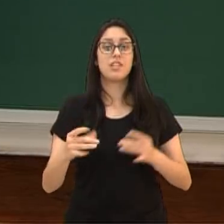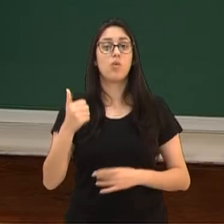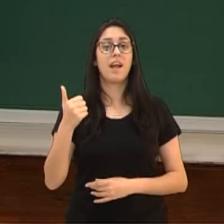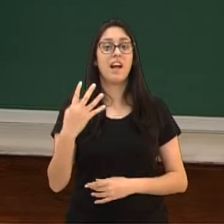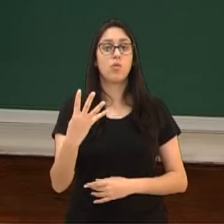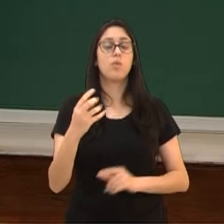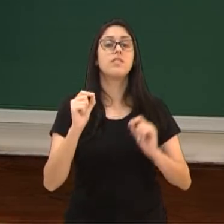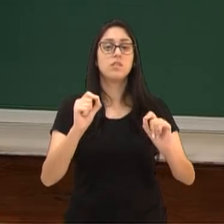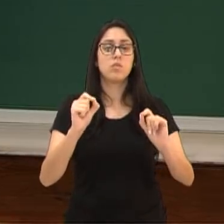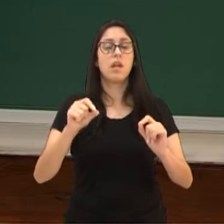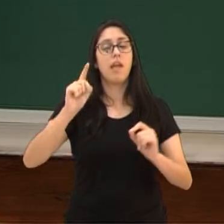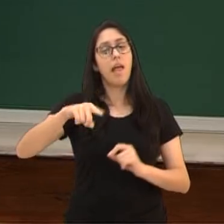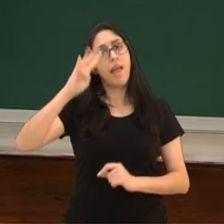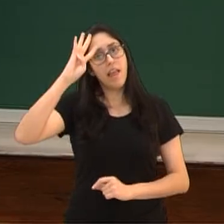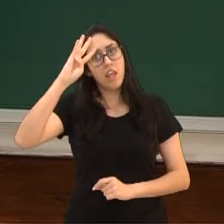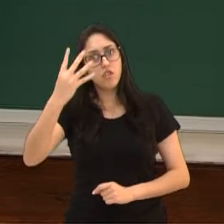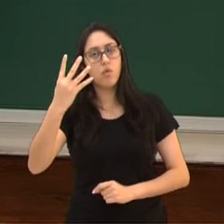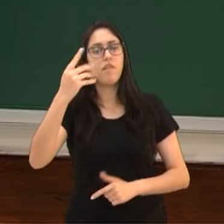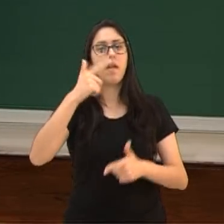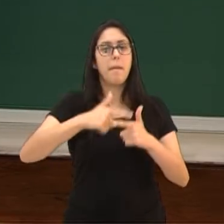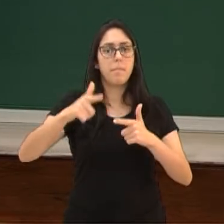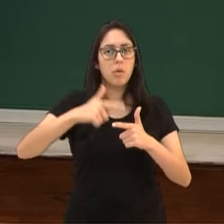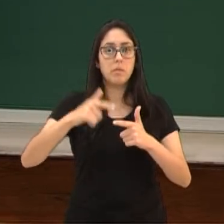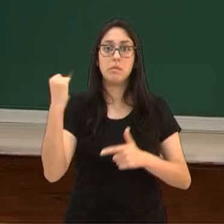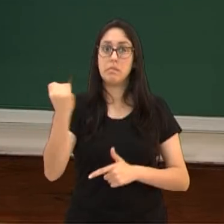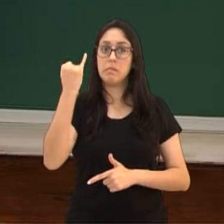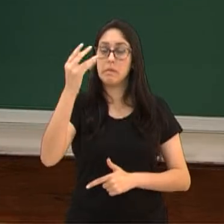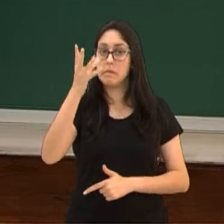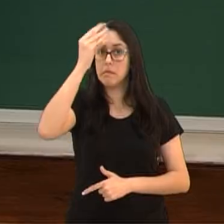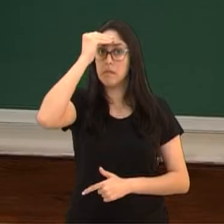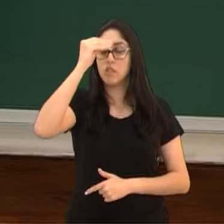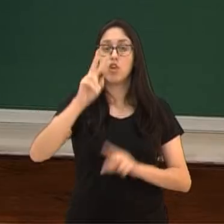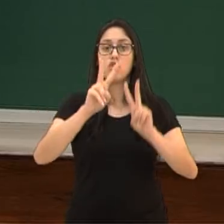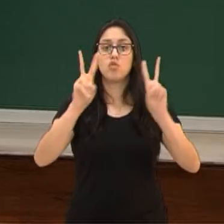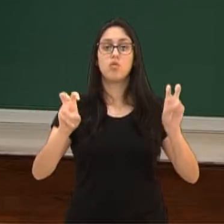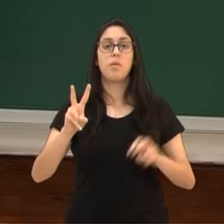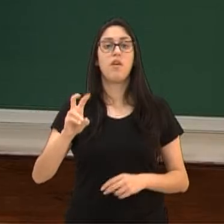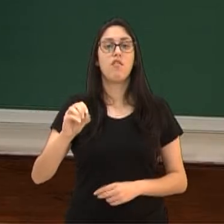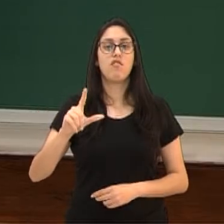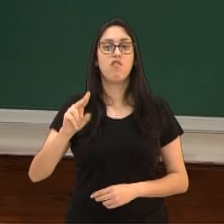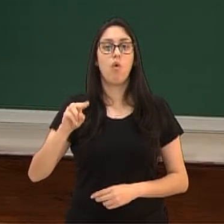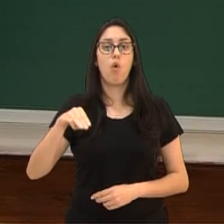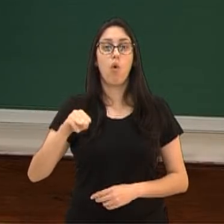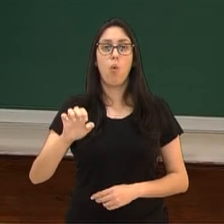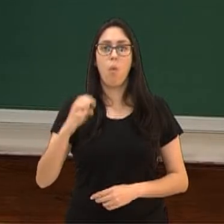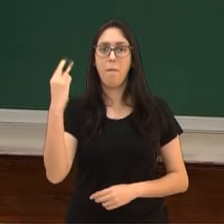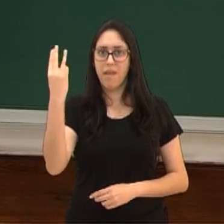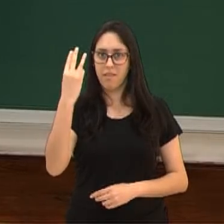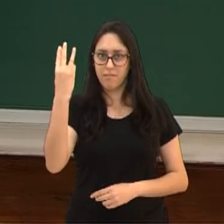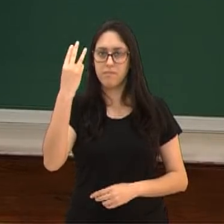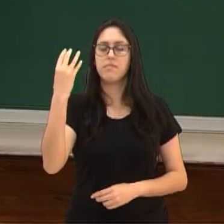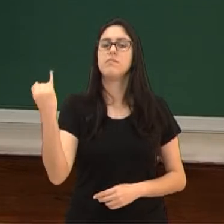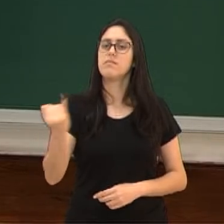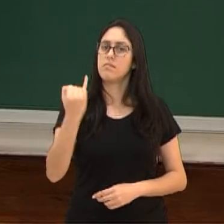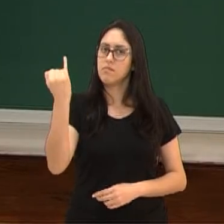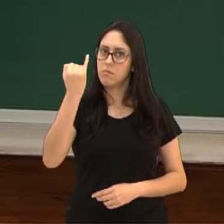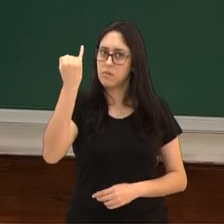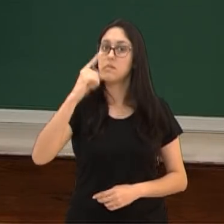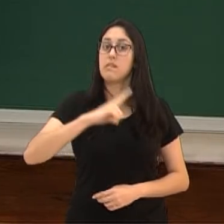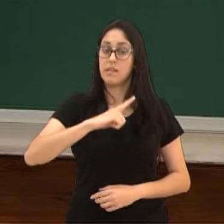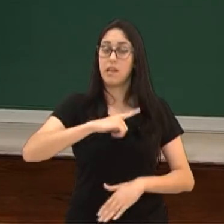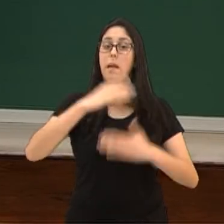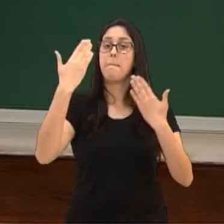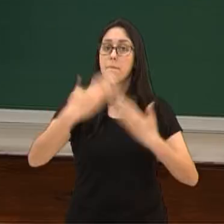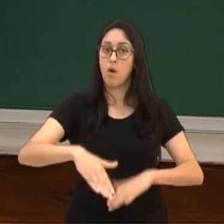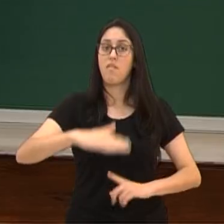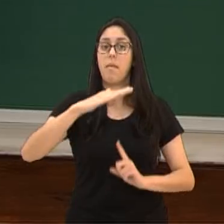resolver problema envolvendo noções de volume. Extremamente importante e sempre cai na prova